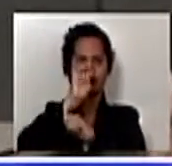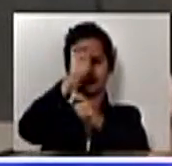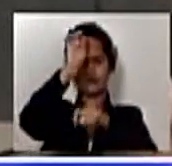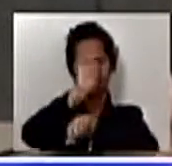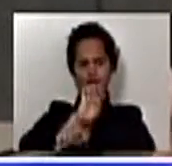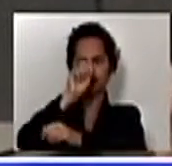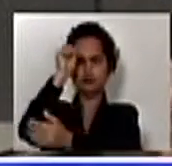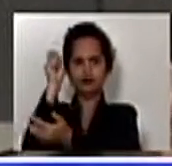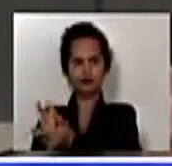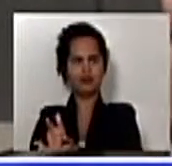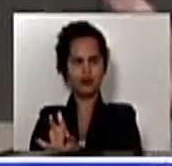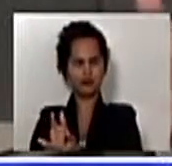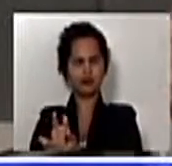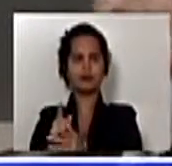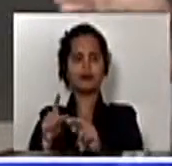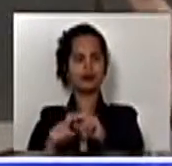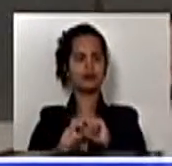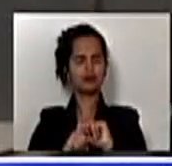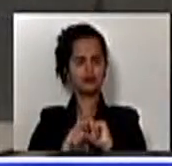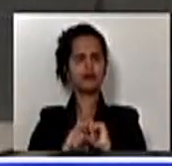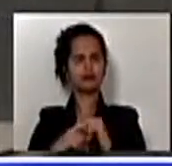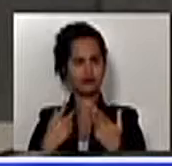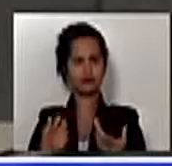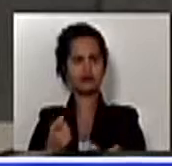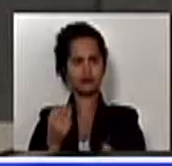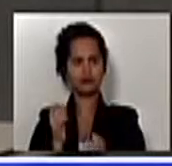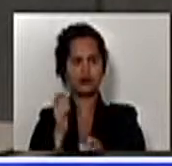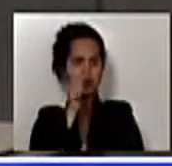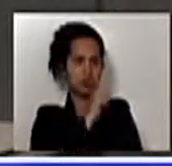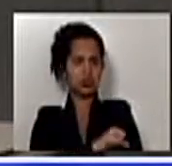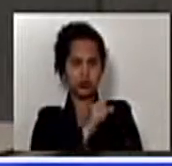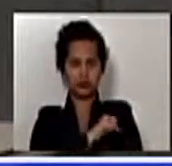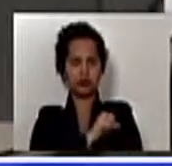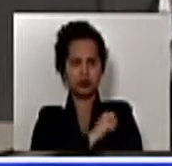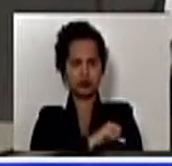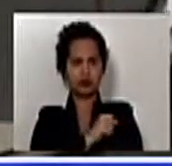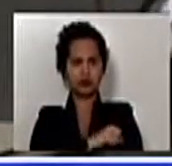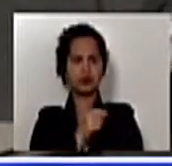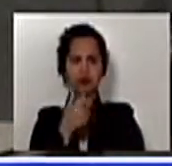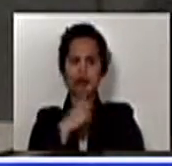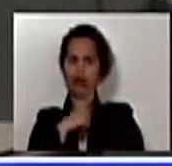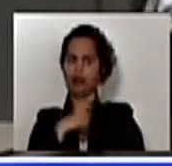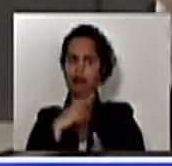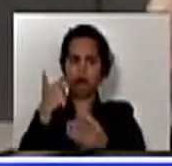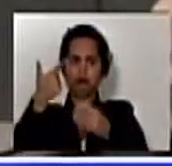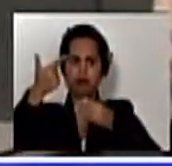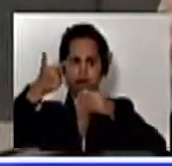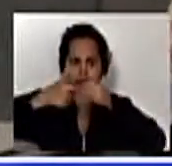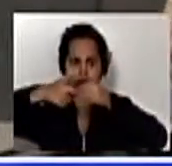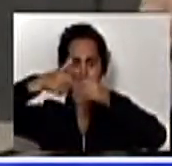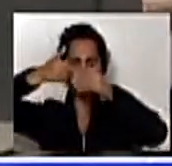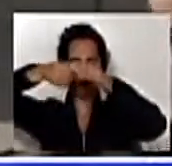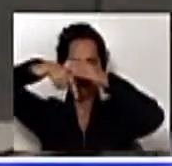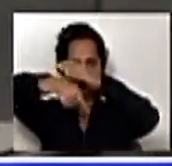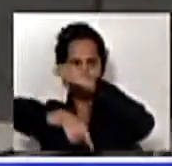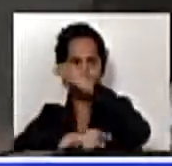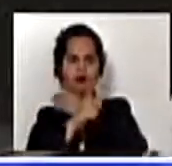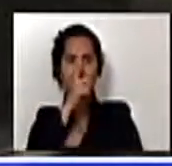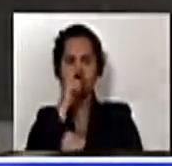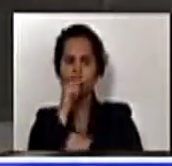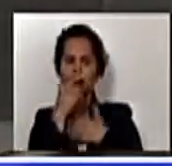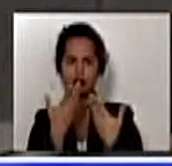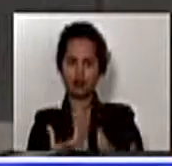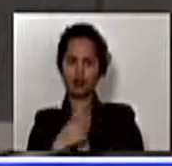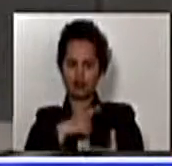porque senão o Estado não vai ter. Quem diria o Rio de Janeiro, com quantidade de petróleo que tem ali, de empresas que se tem ali, e passa